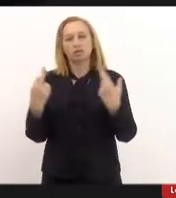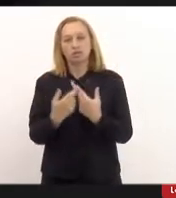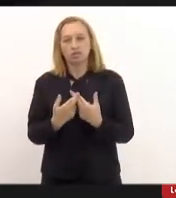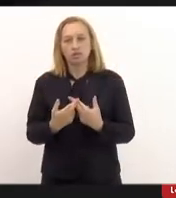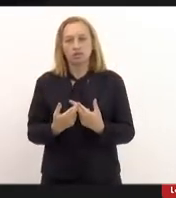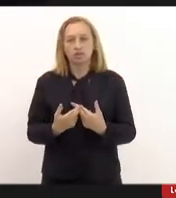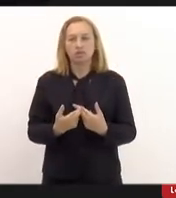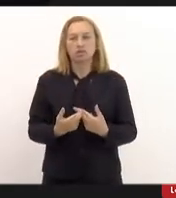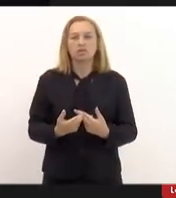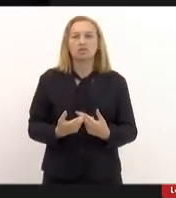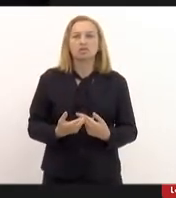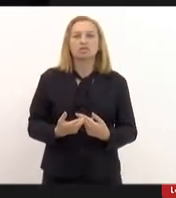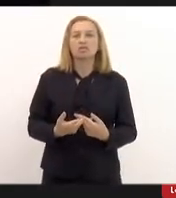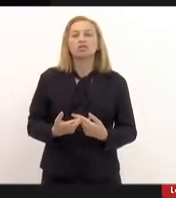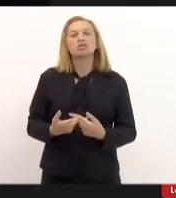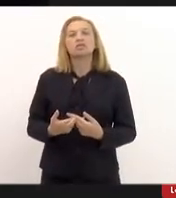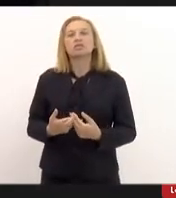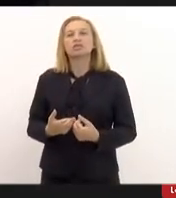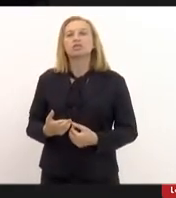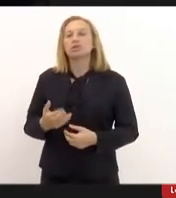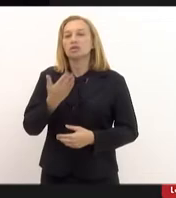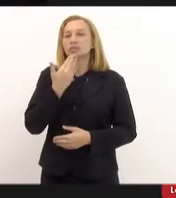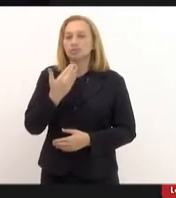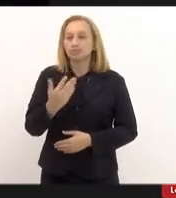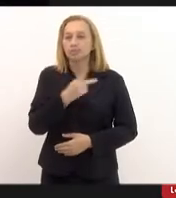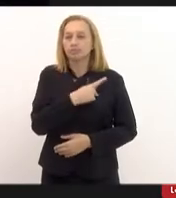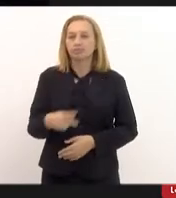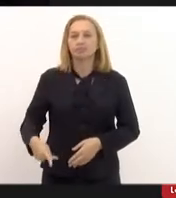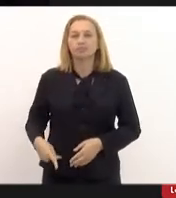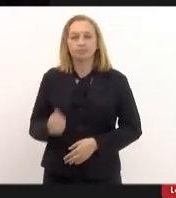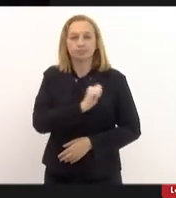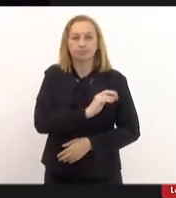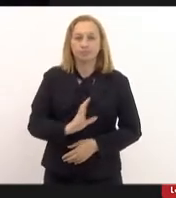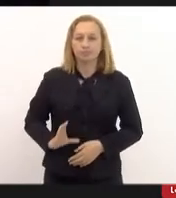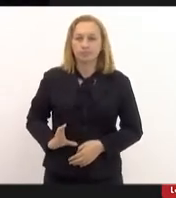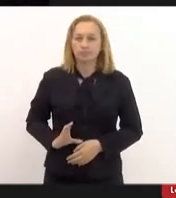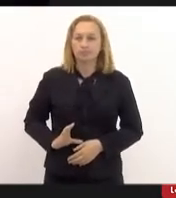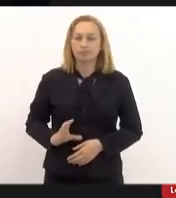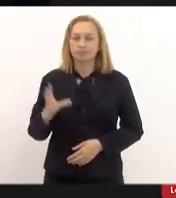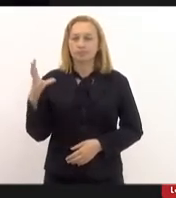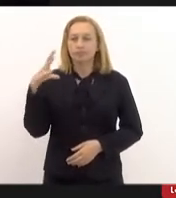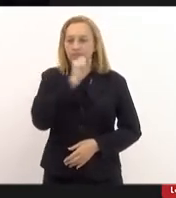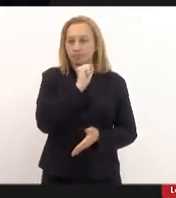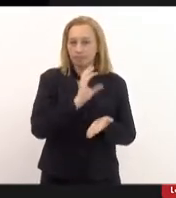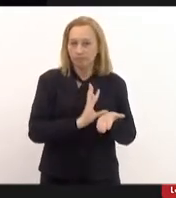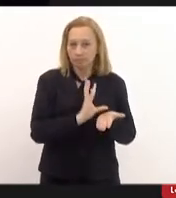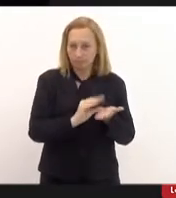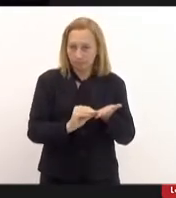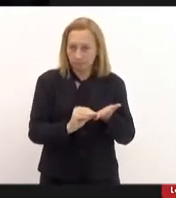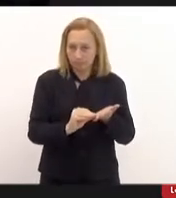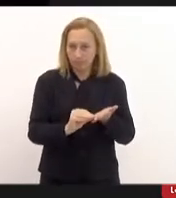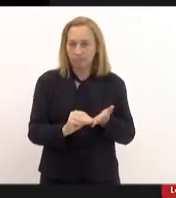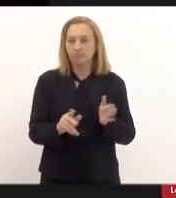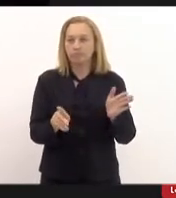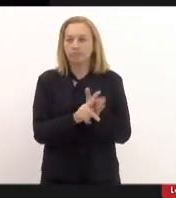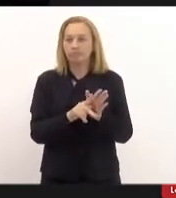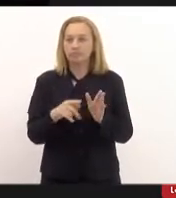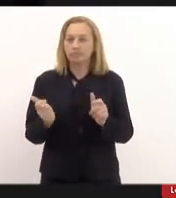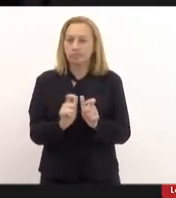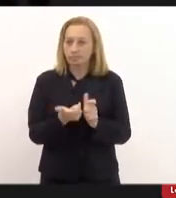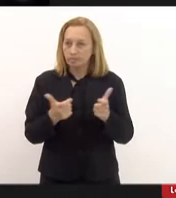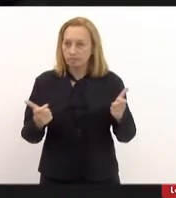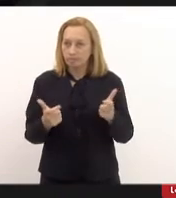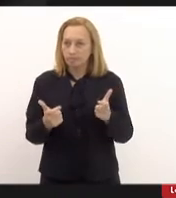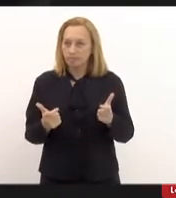ser audiência de sucesso. Pedimos ao presidente André Siciliano para pautar o mais rápido possível esse projeto. É um grande projeto,